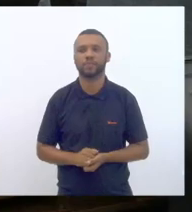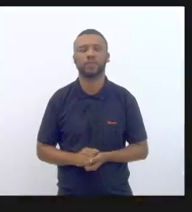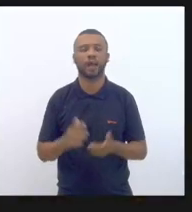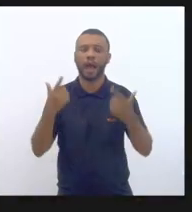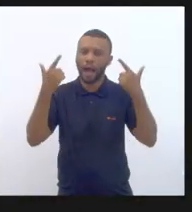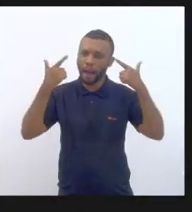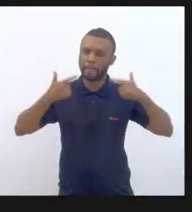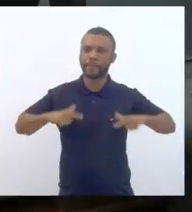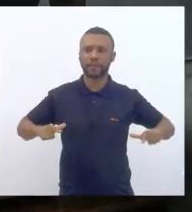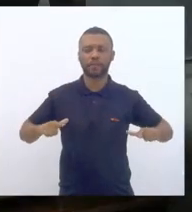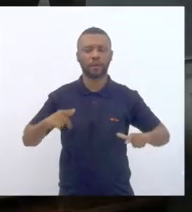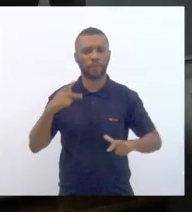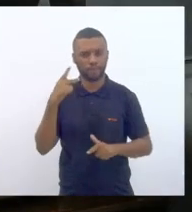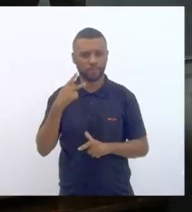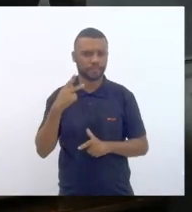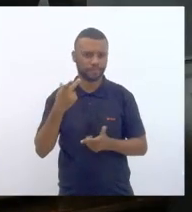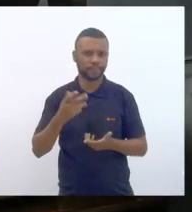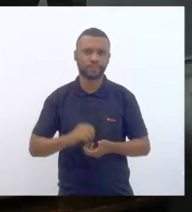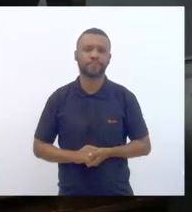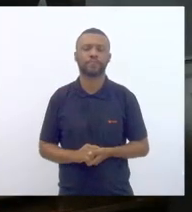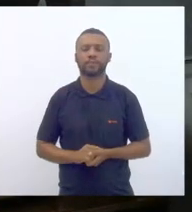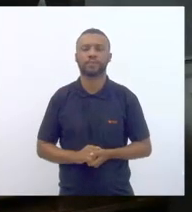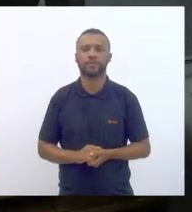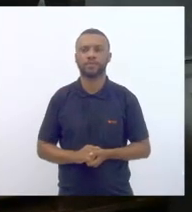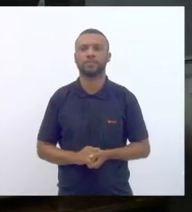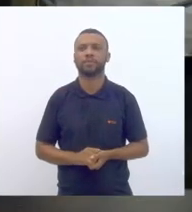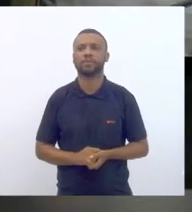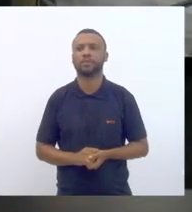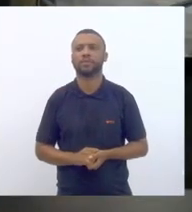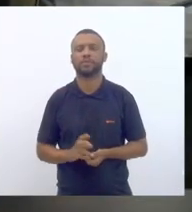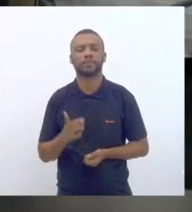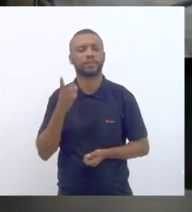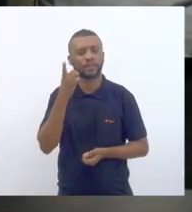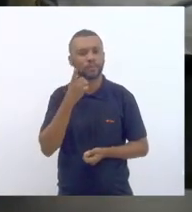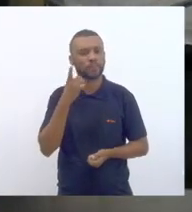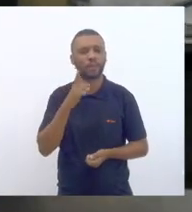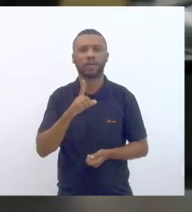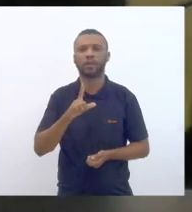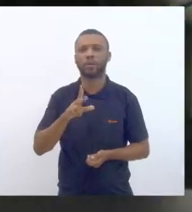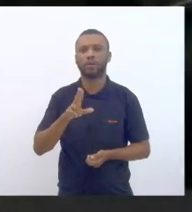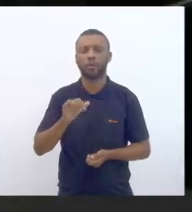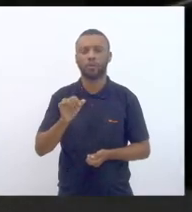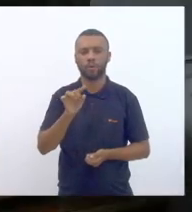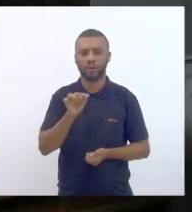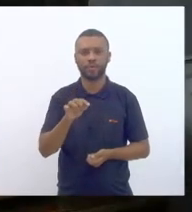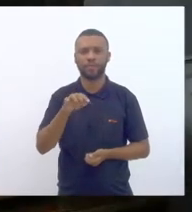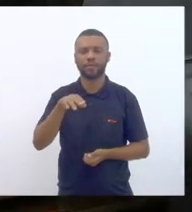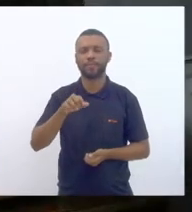Abstenção, presidente. Abstenção 4. Abstenção. Deputado Luiz Martins.